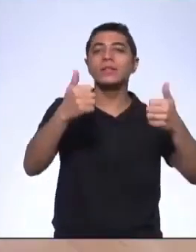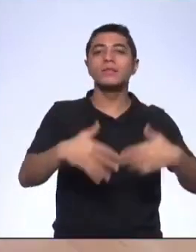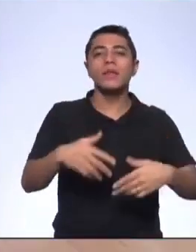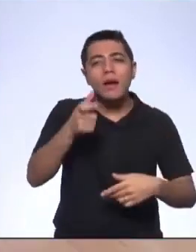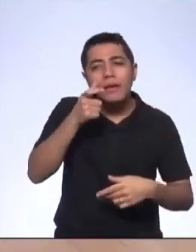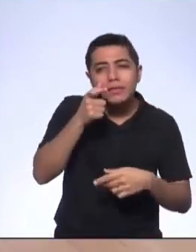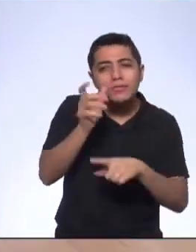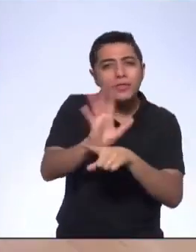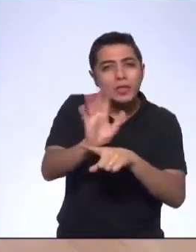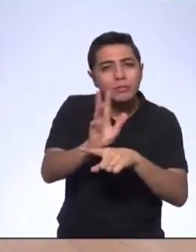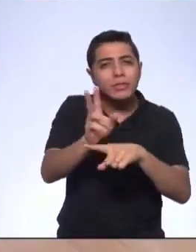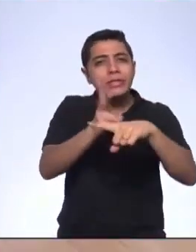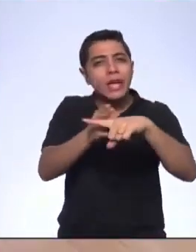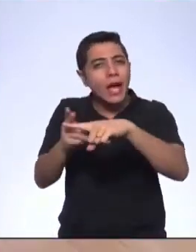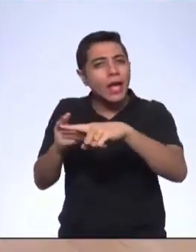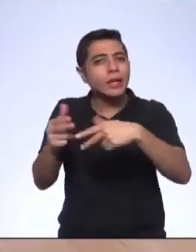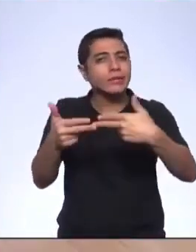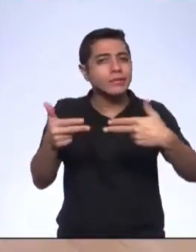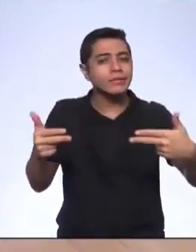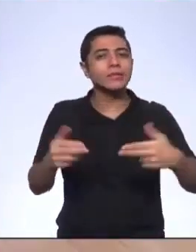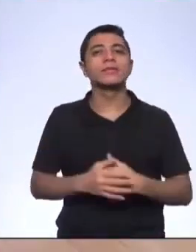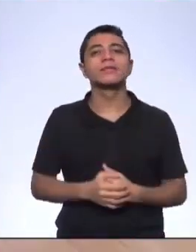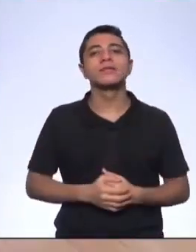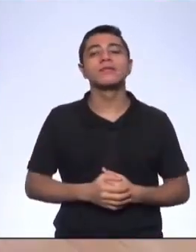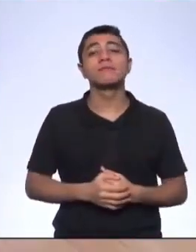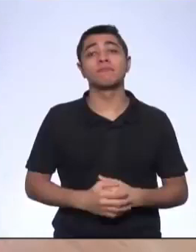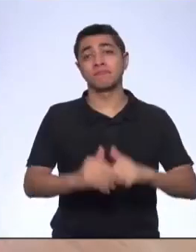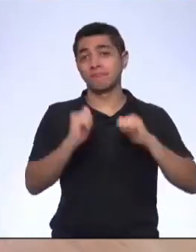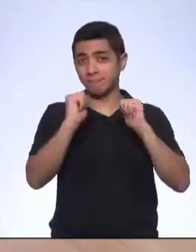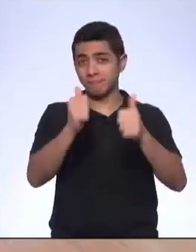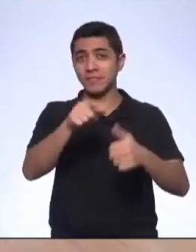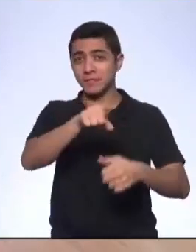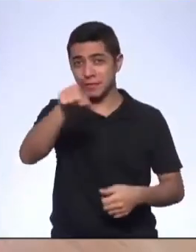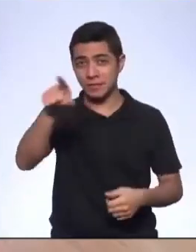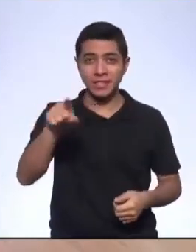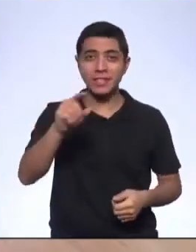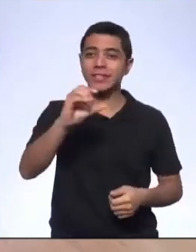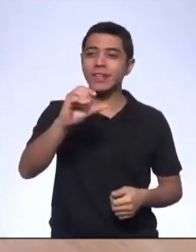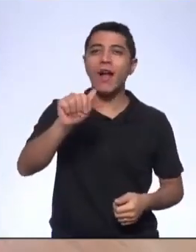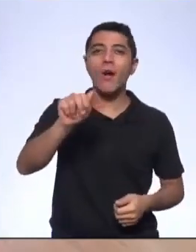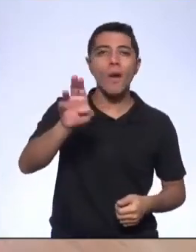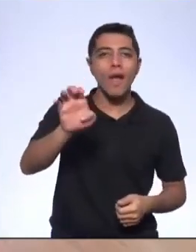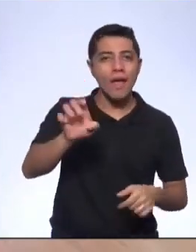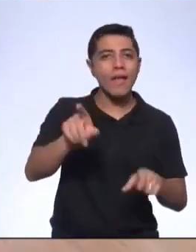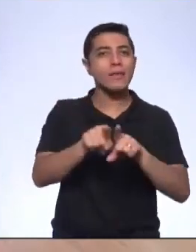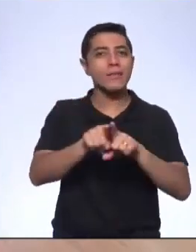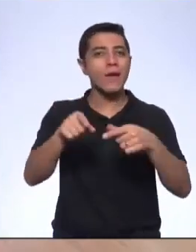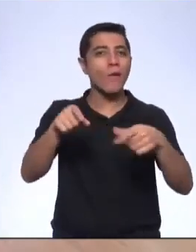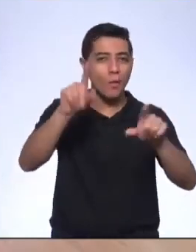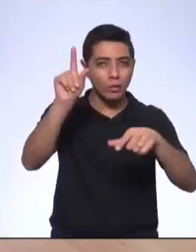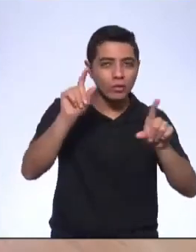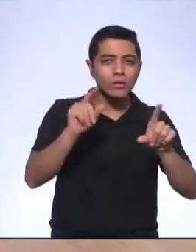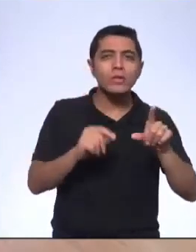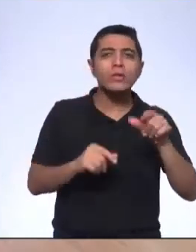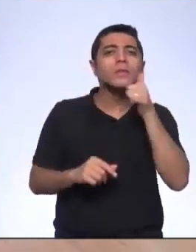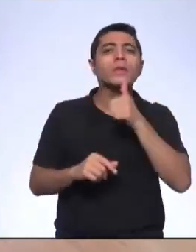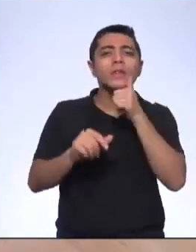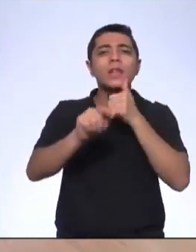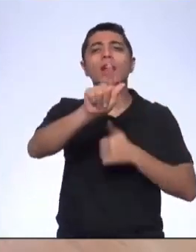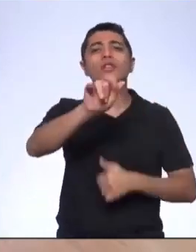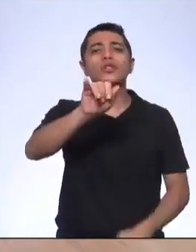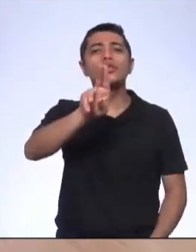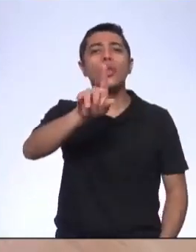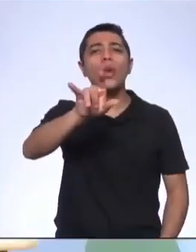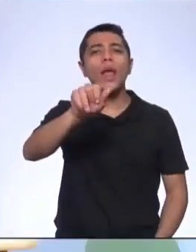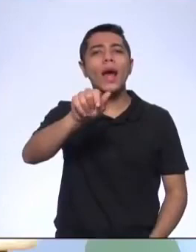aí, Cauê e os demais aí. Ó, encontramos aqui a Júlia. Ela fala que ela